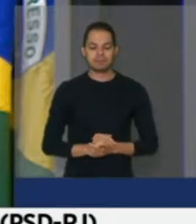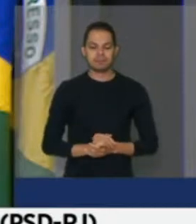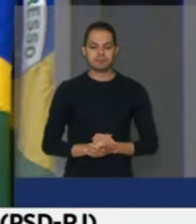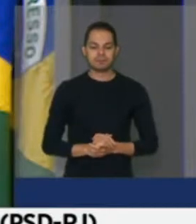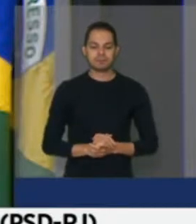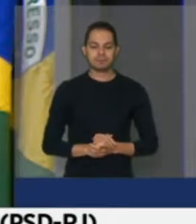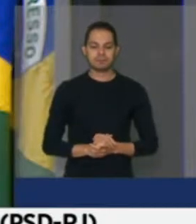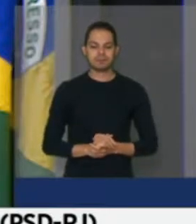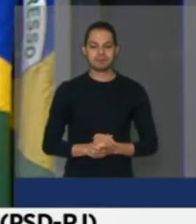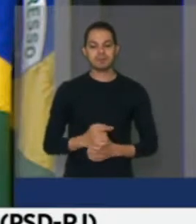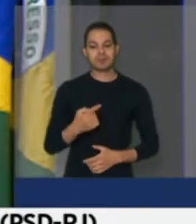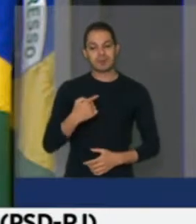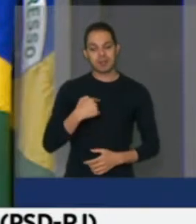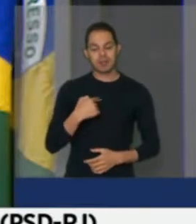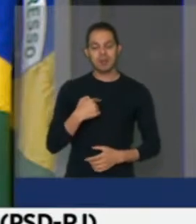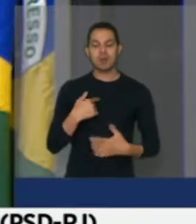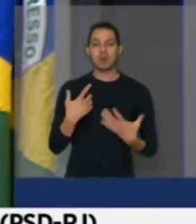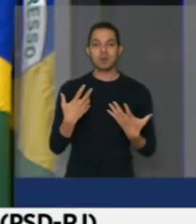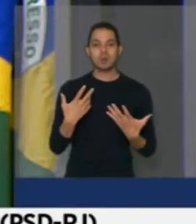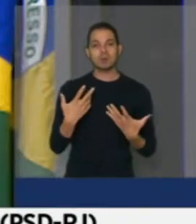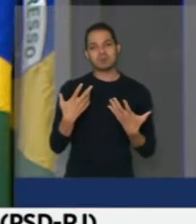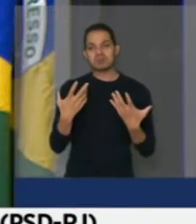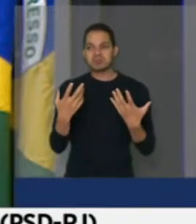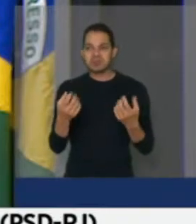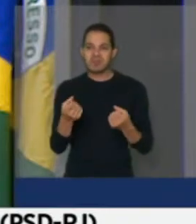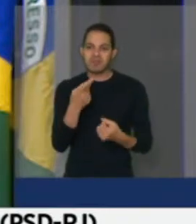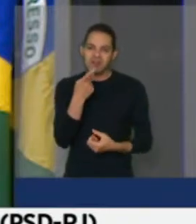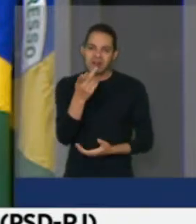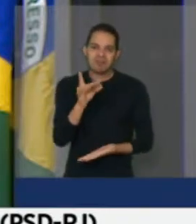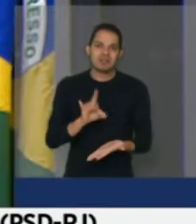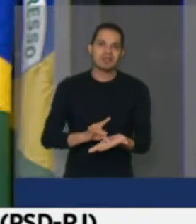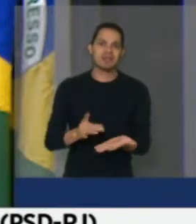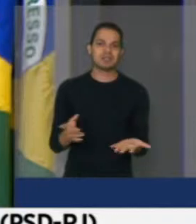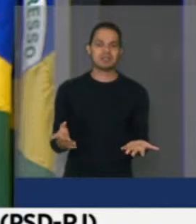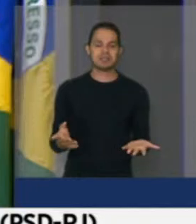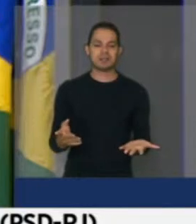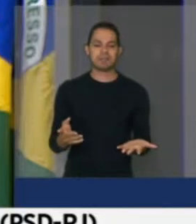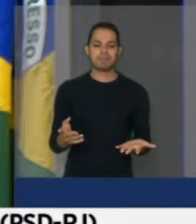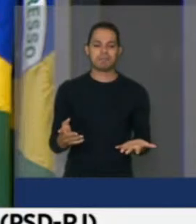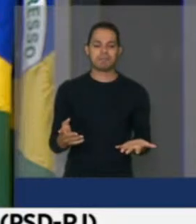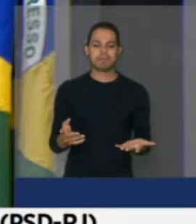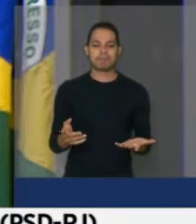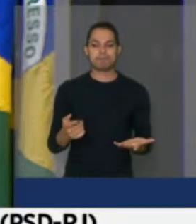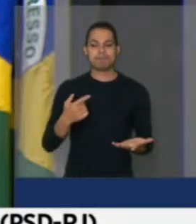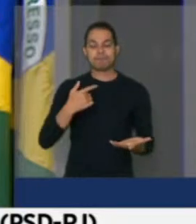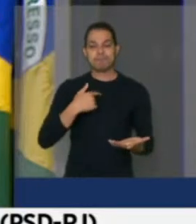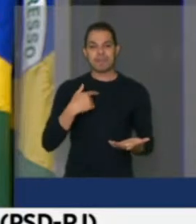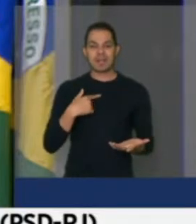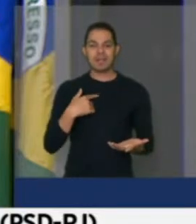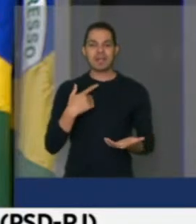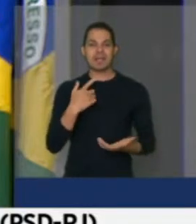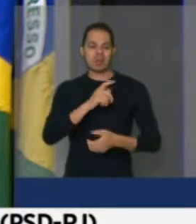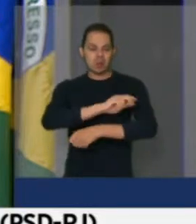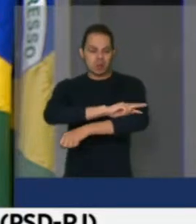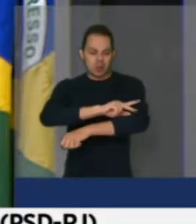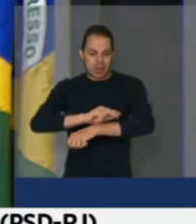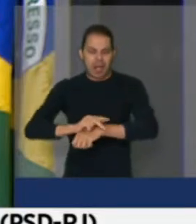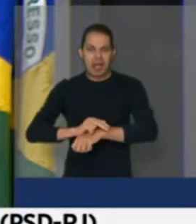Eu admito, deputadas e deputados, eu não tenho lugar de fala em questões raciais e de